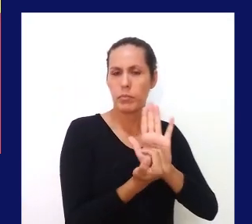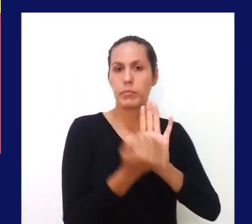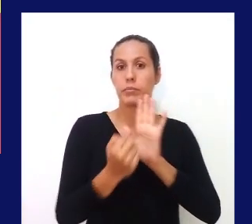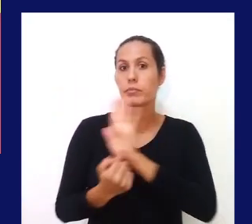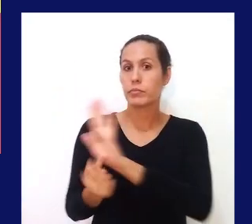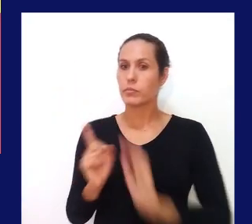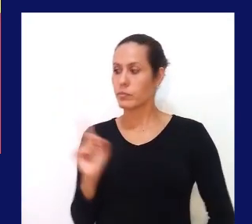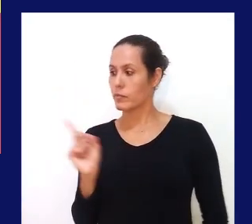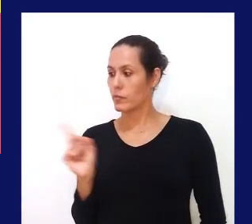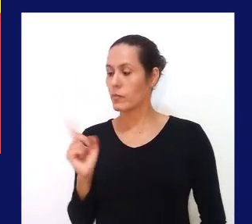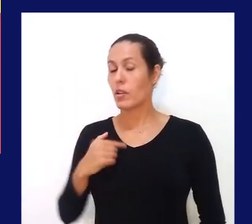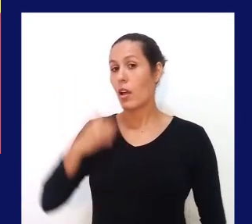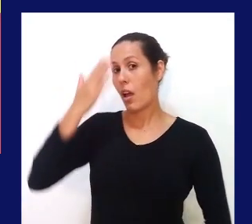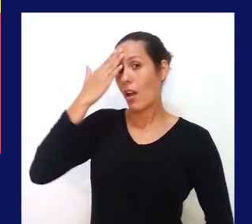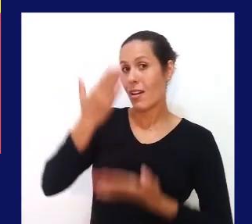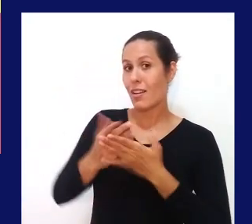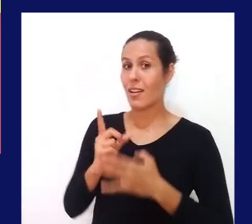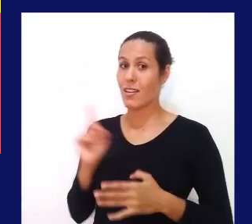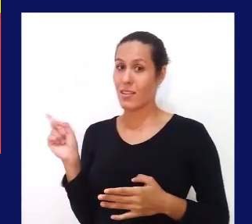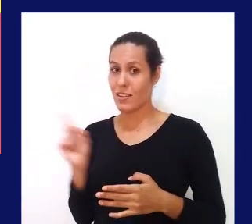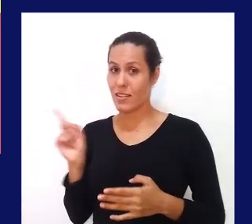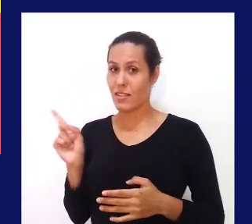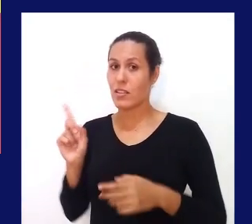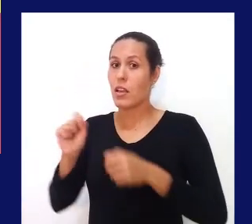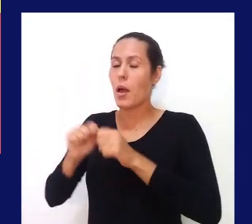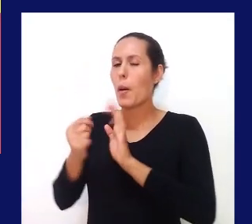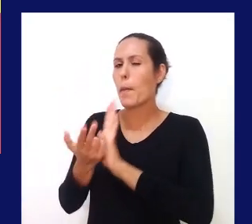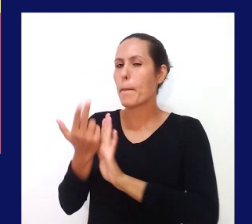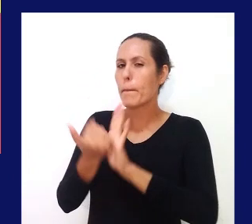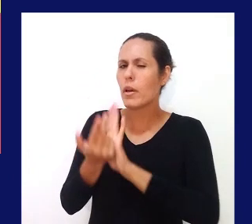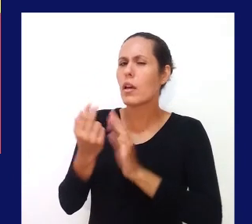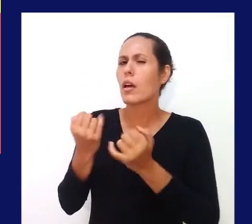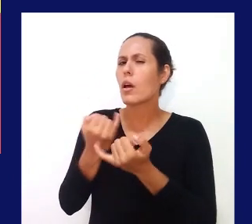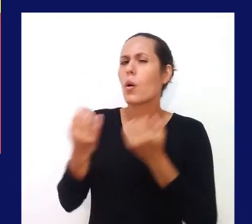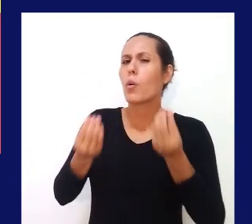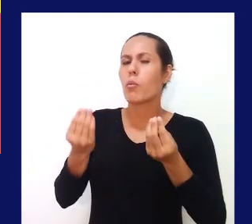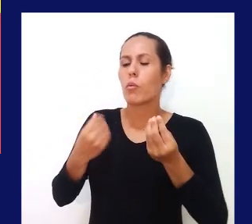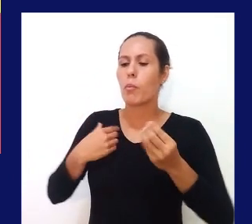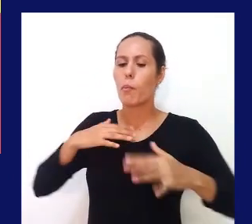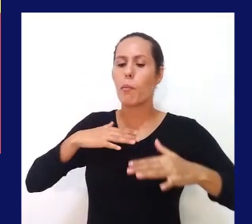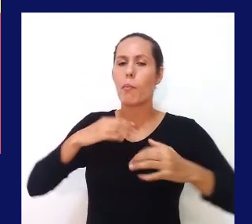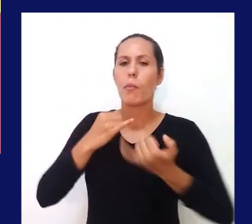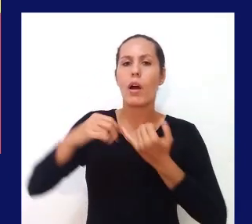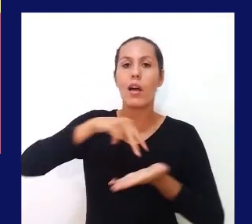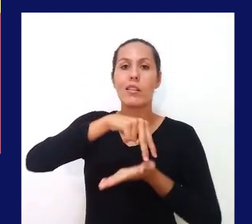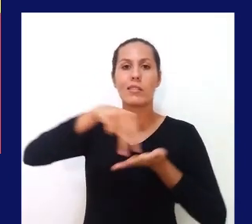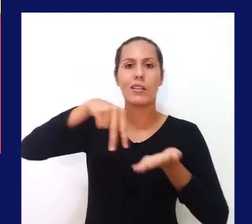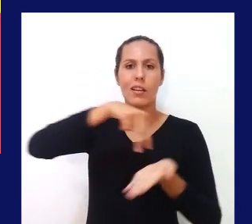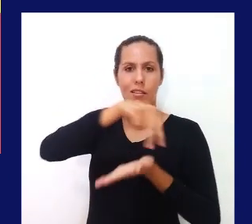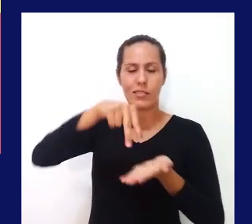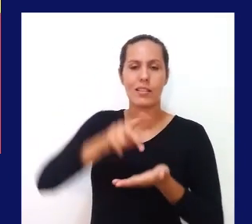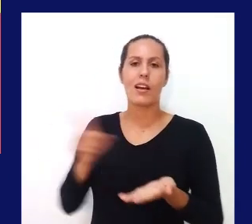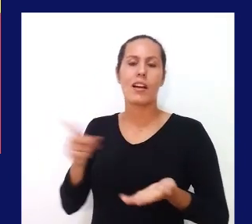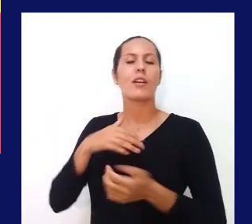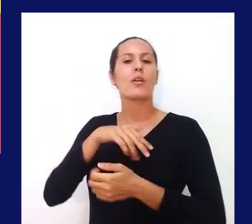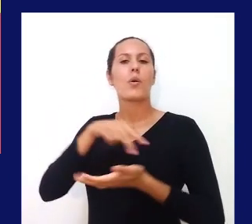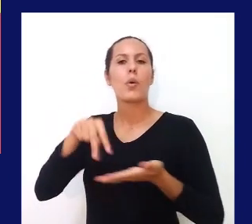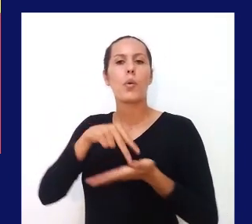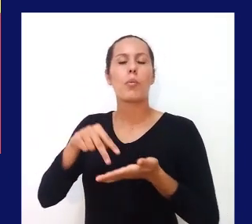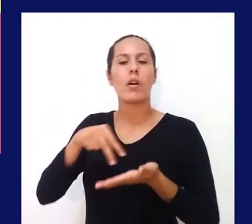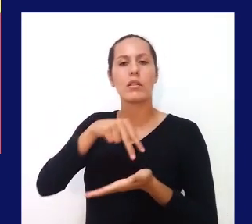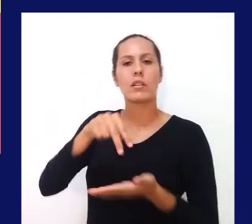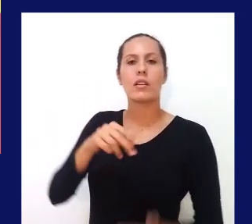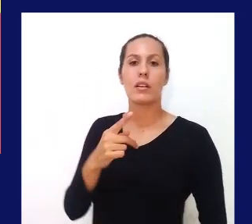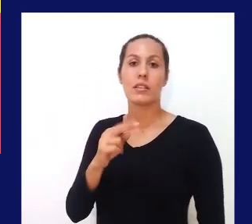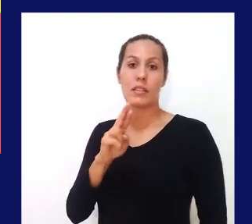pinturas que nos remetem a acreditar que aquilo que estava sendo pintado, escrito, são danças. Então, a gente considera como